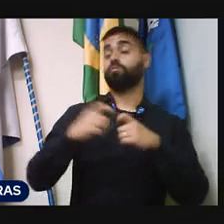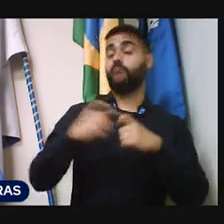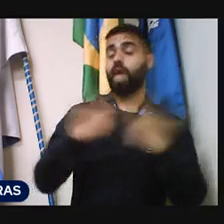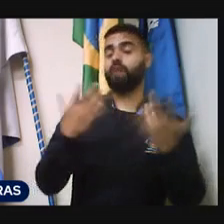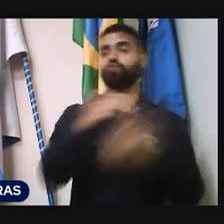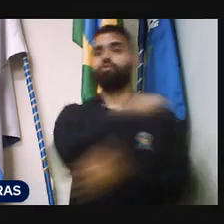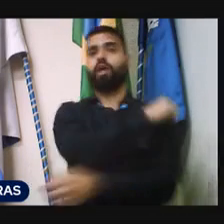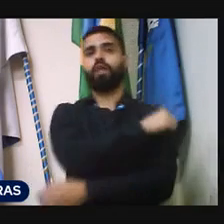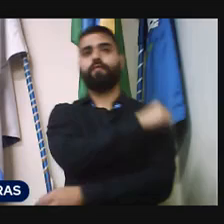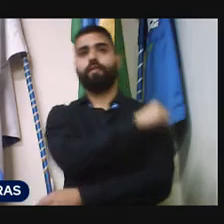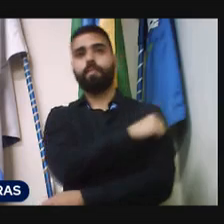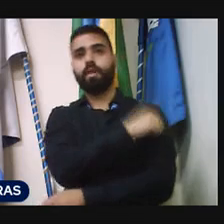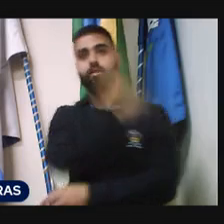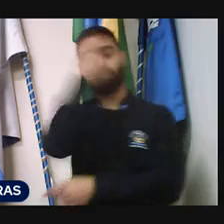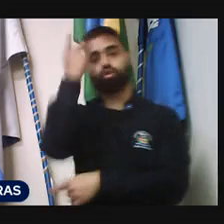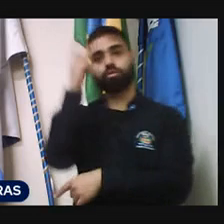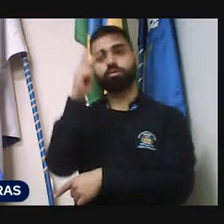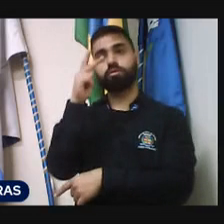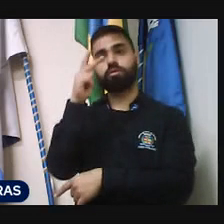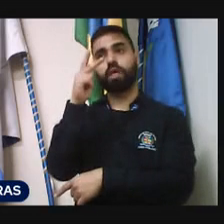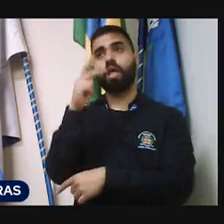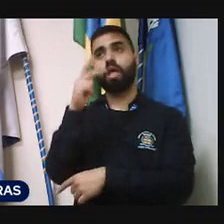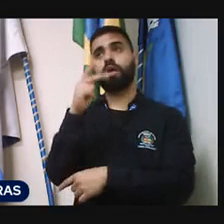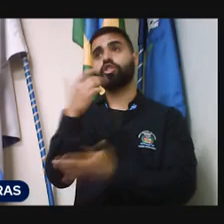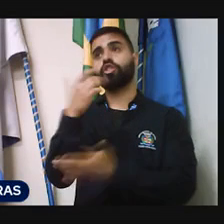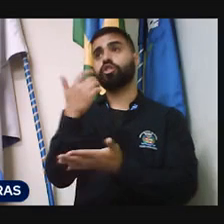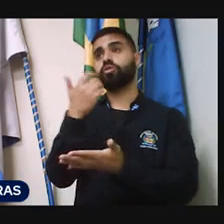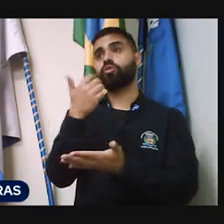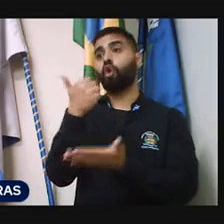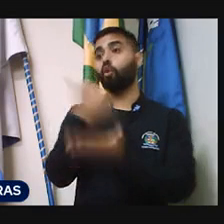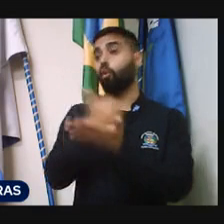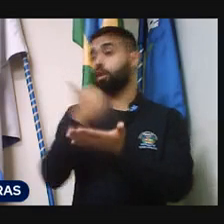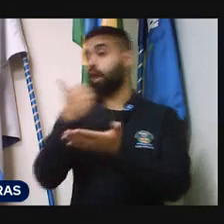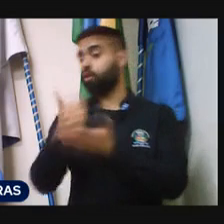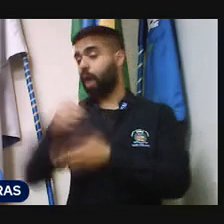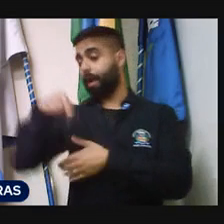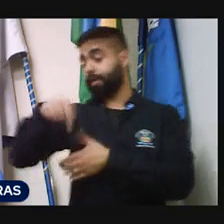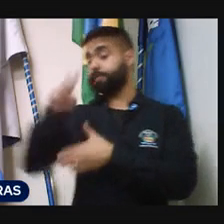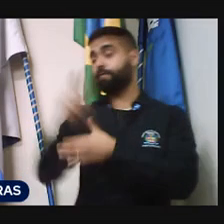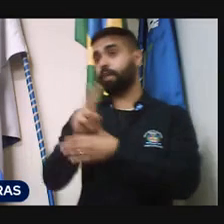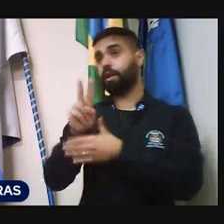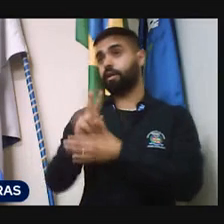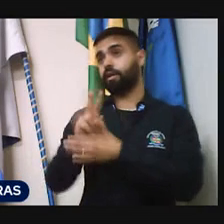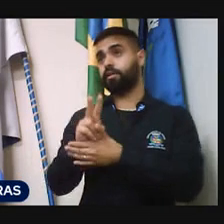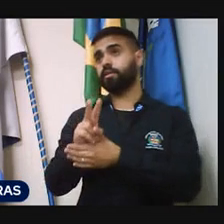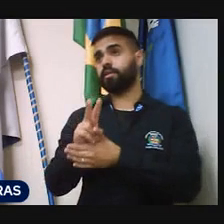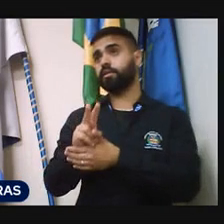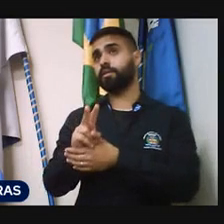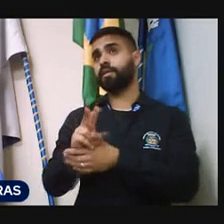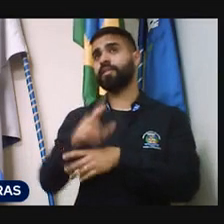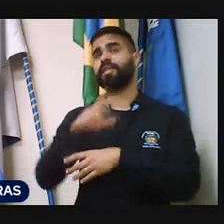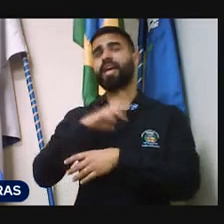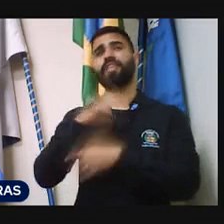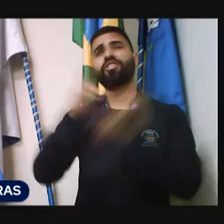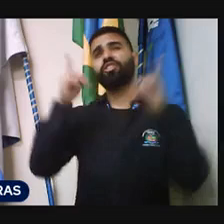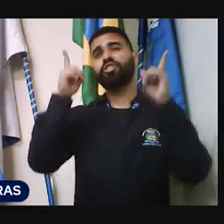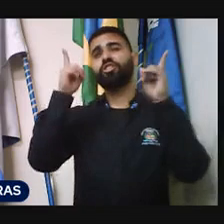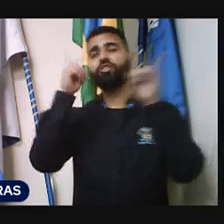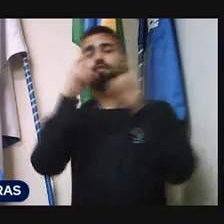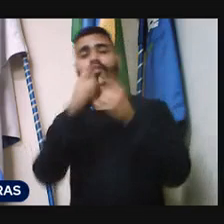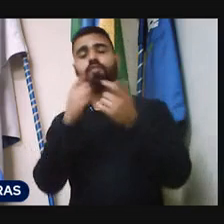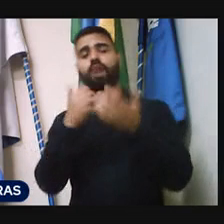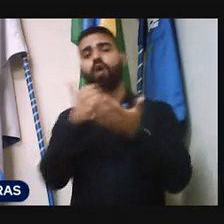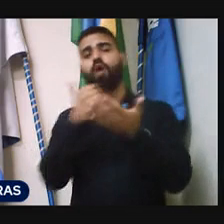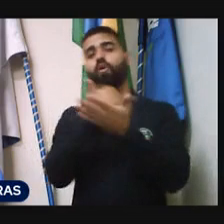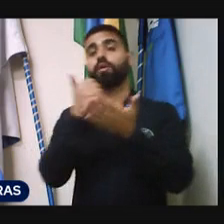apoio foram todos os contratados né dentro da cidade de Valença nós estávamos nós temos dificuldade para conseguir médico